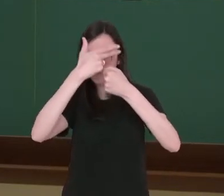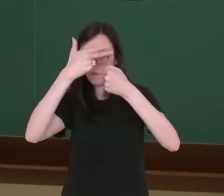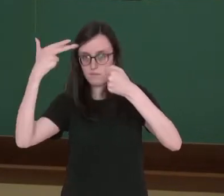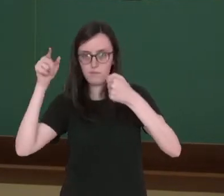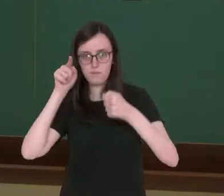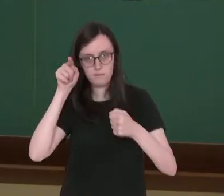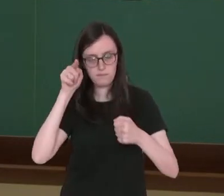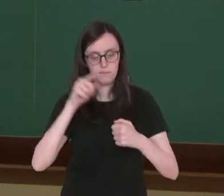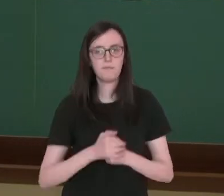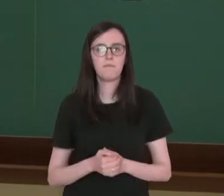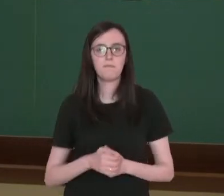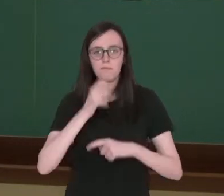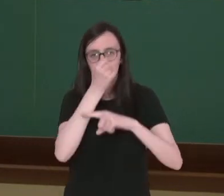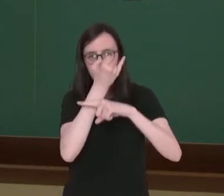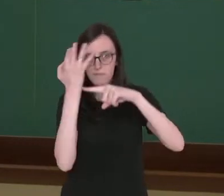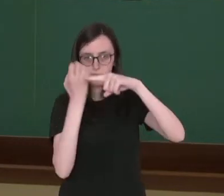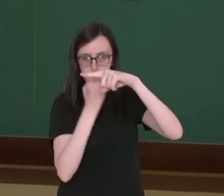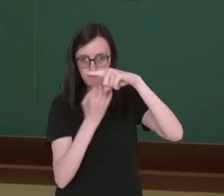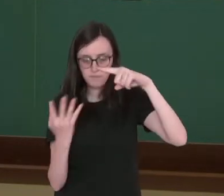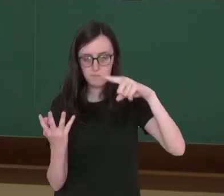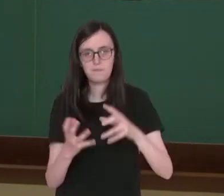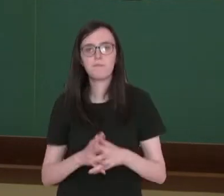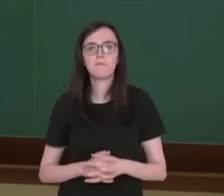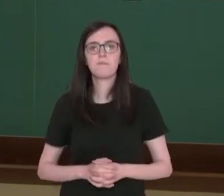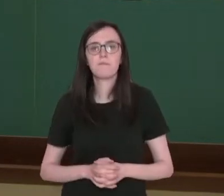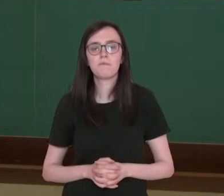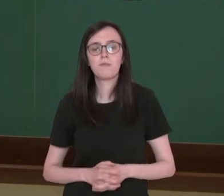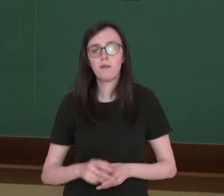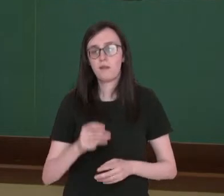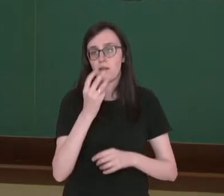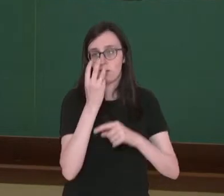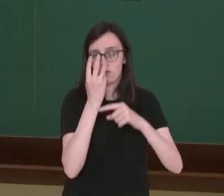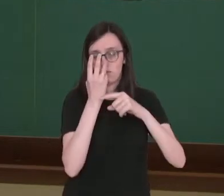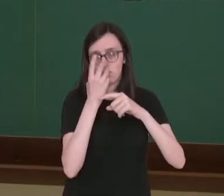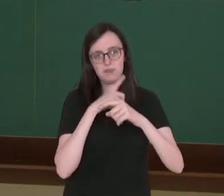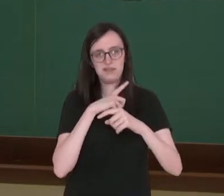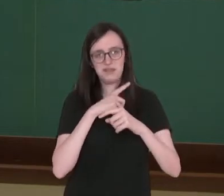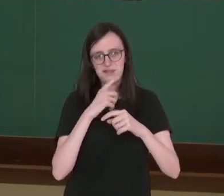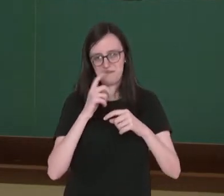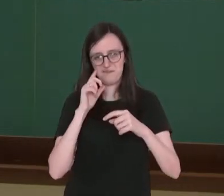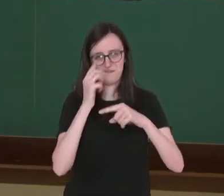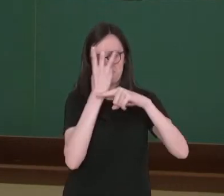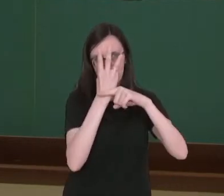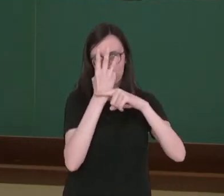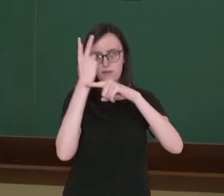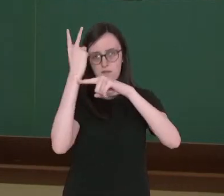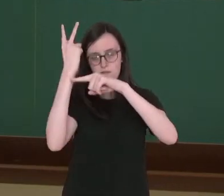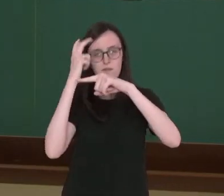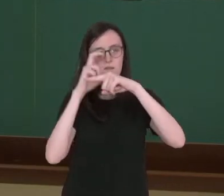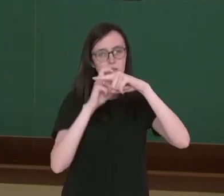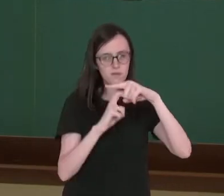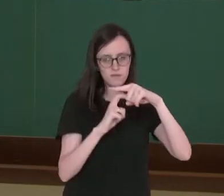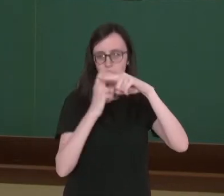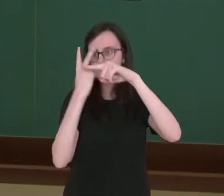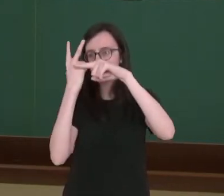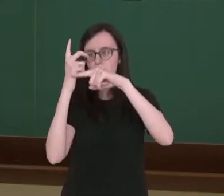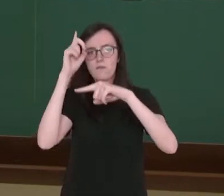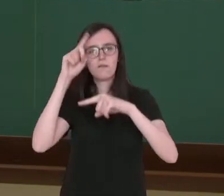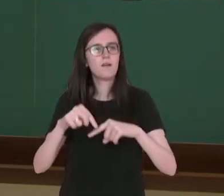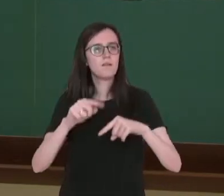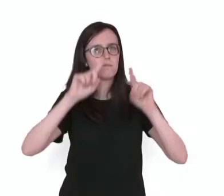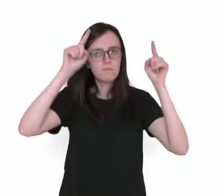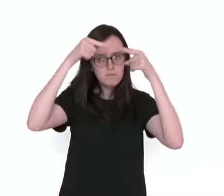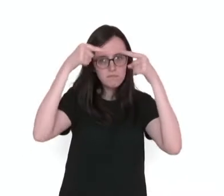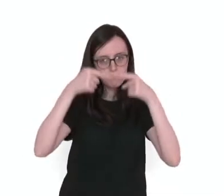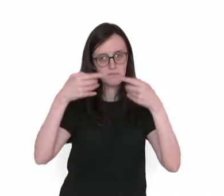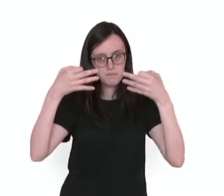e o denominador pela mesma potência. Então, portanto, 3 ao quadrado e 5 ao quadrado. Fiz a distribuição da potência para os dois